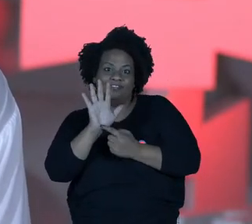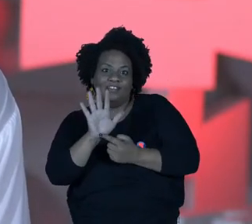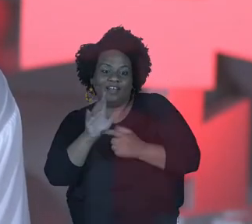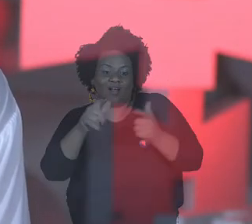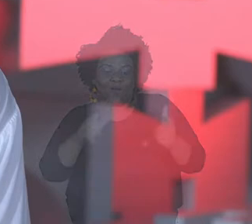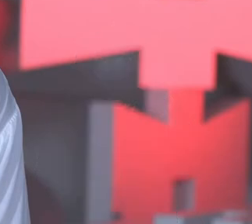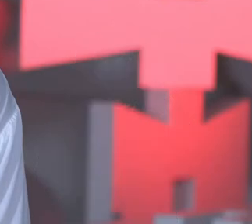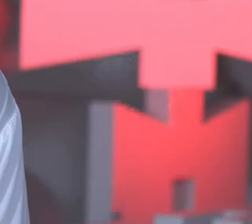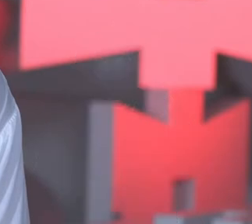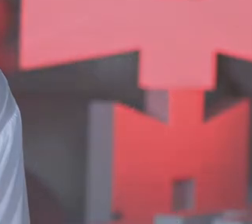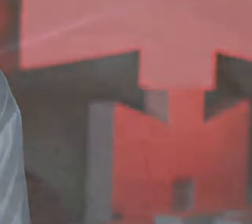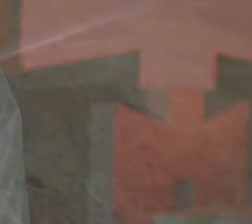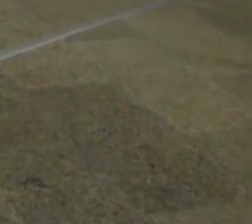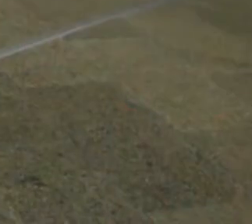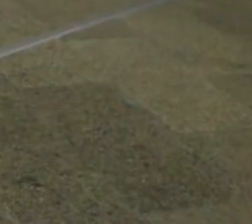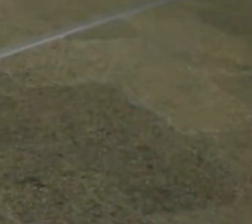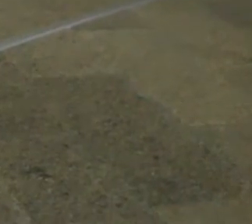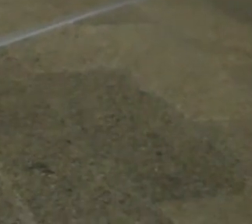galeria.